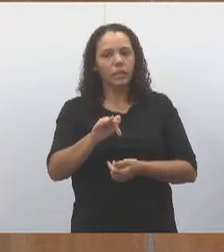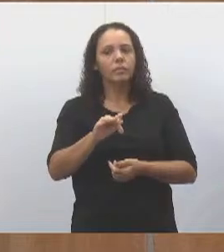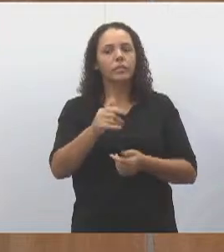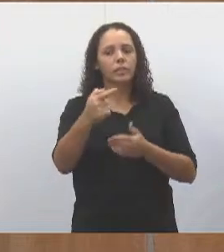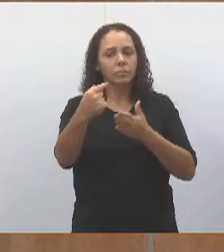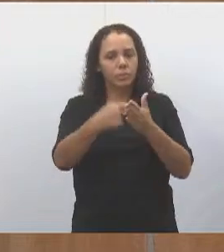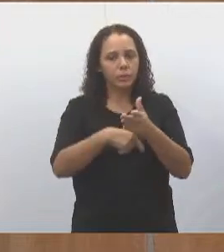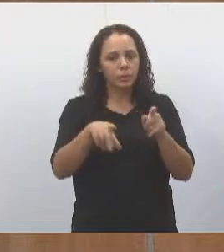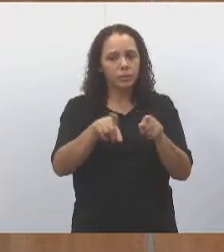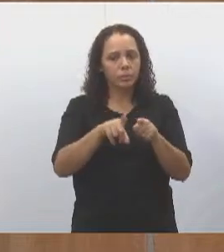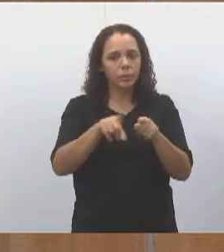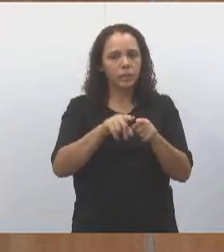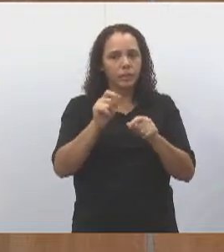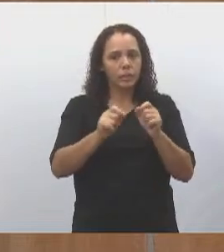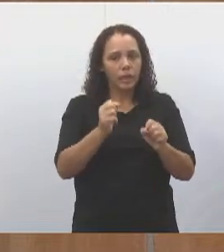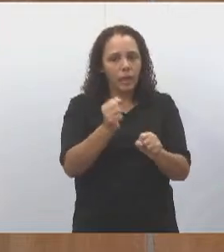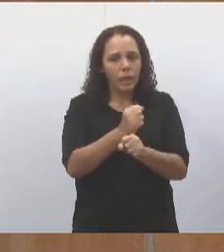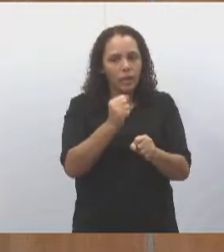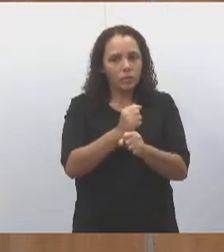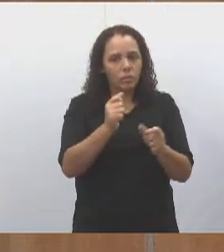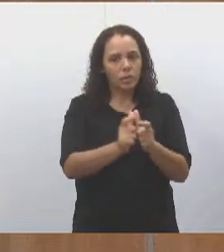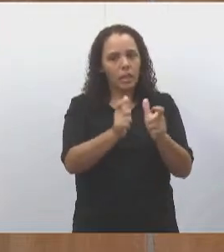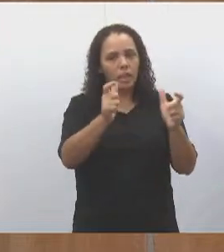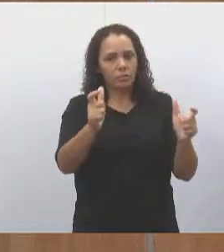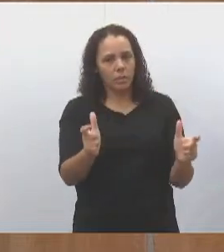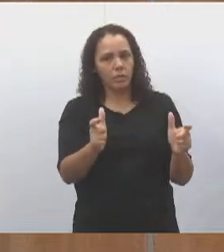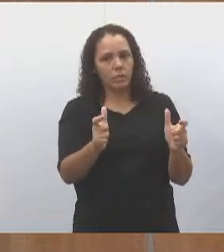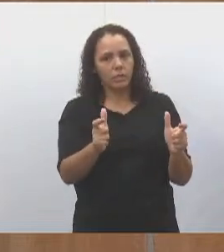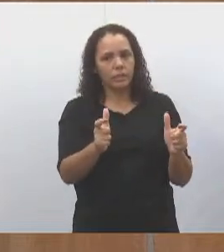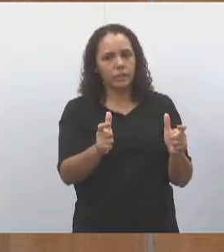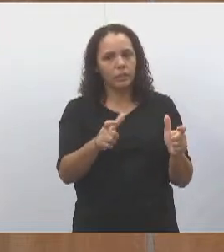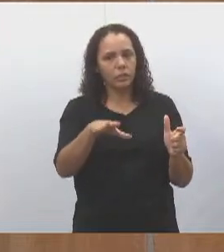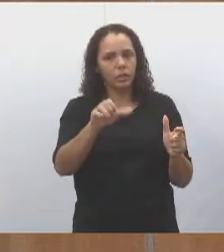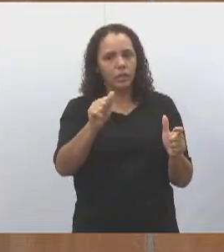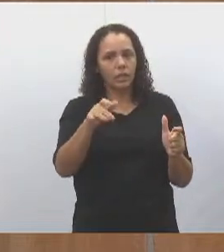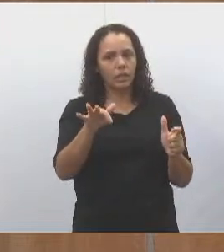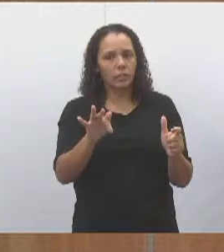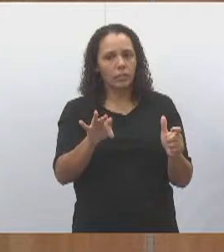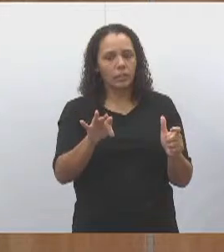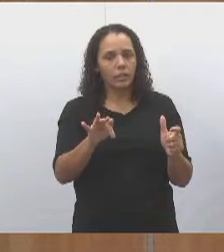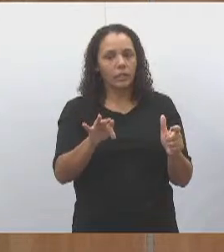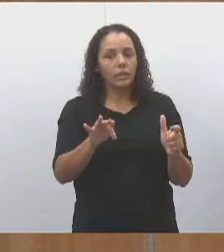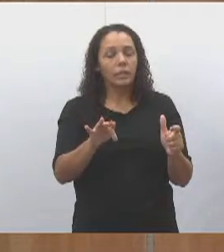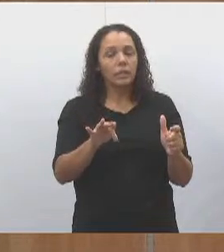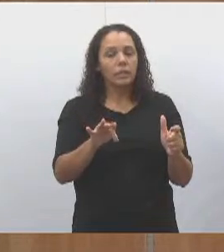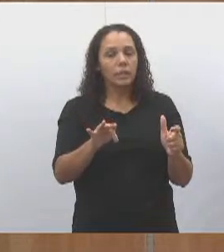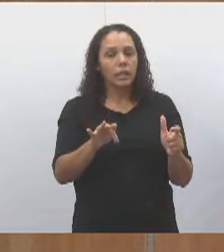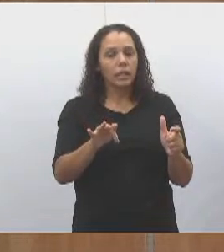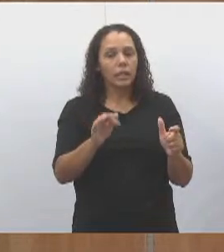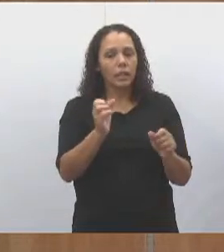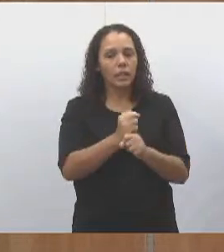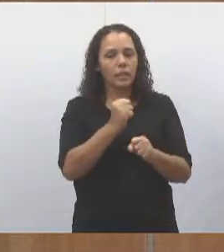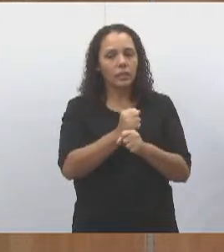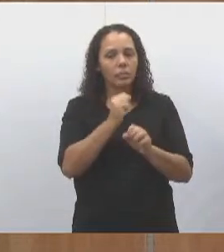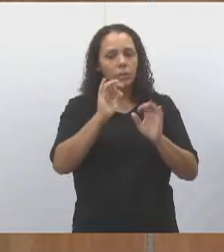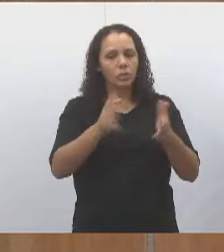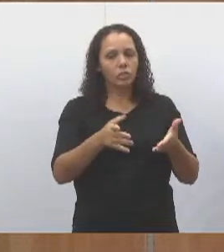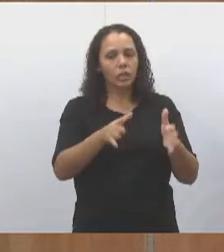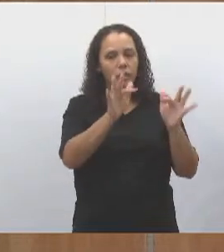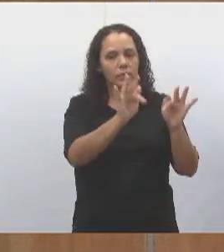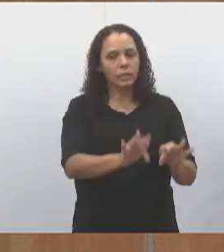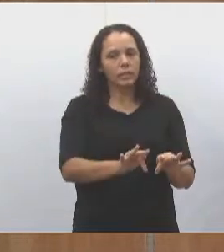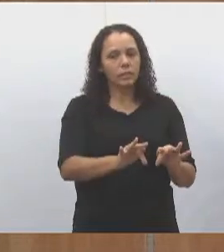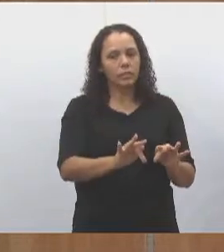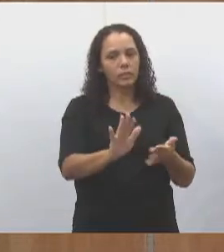perguntou, a maioria das obras que são referentes à linha de financiamento do CAF são pela Segoviplan. Como essas obras elas já estarão